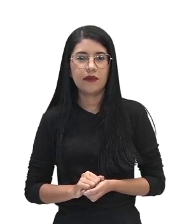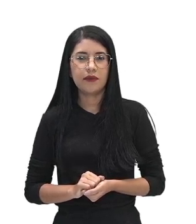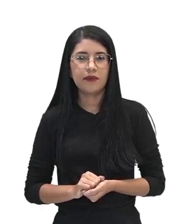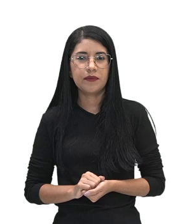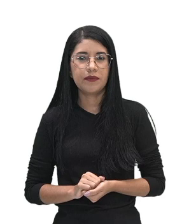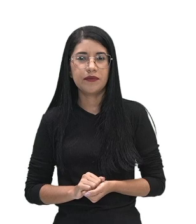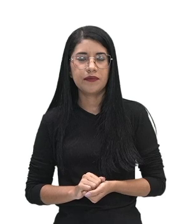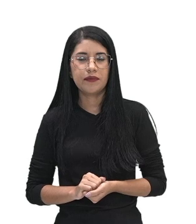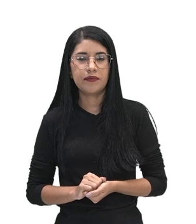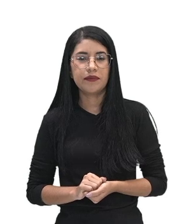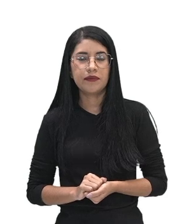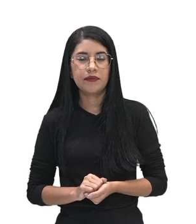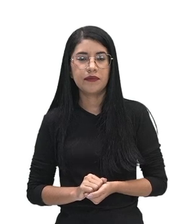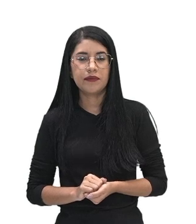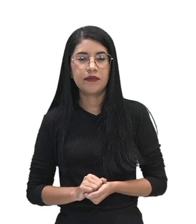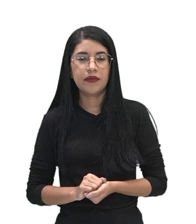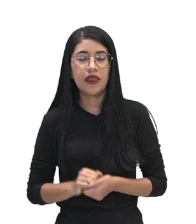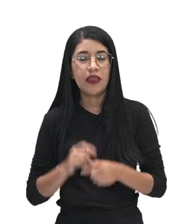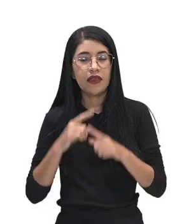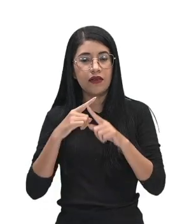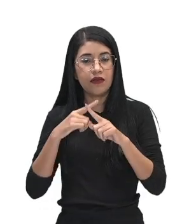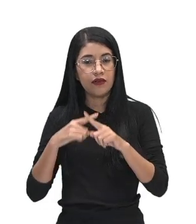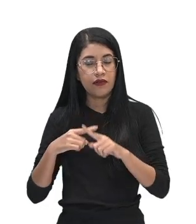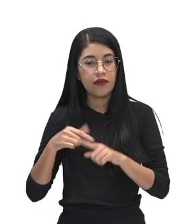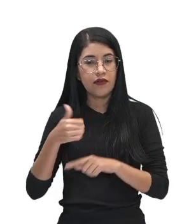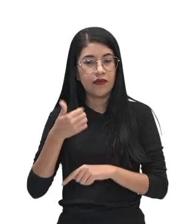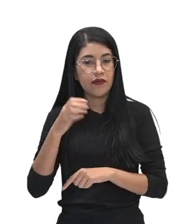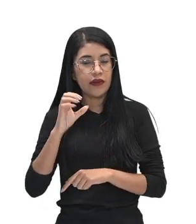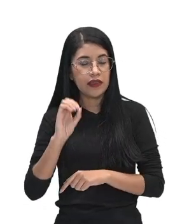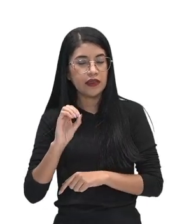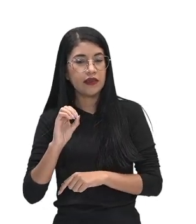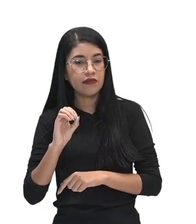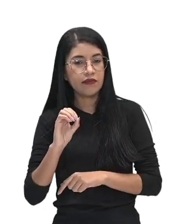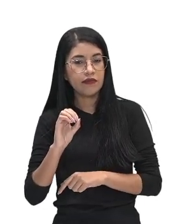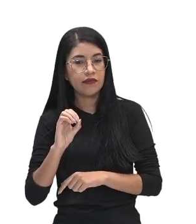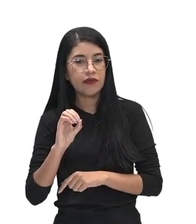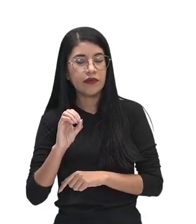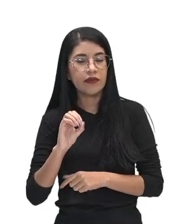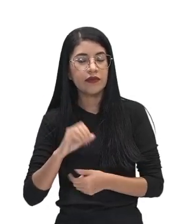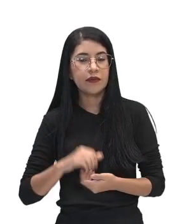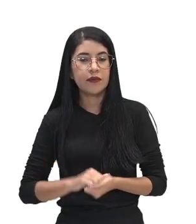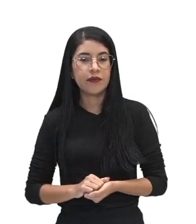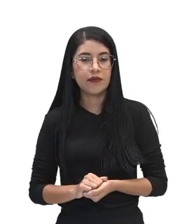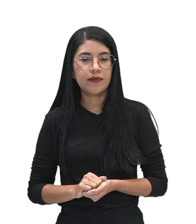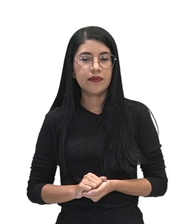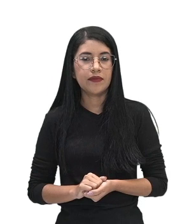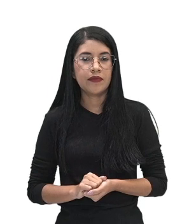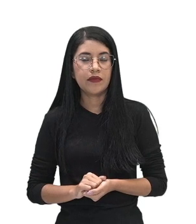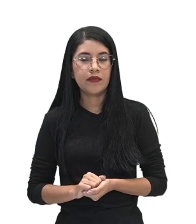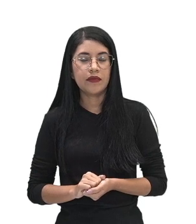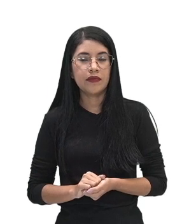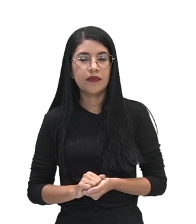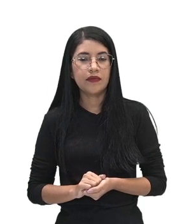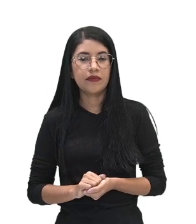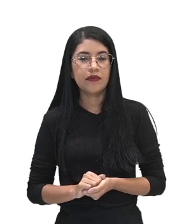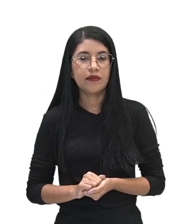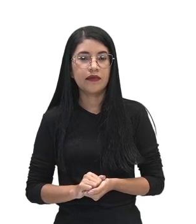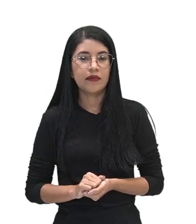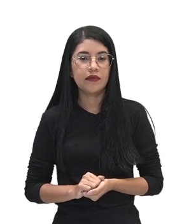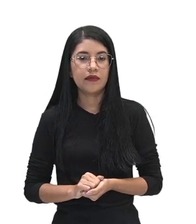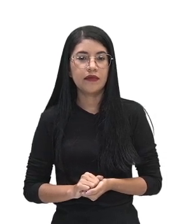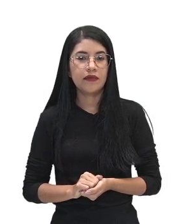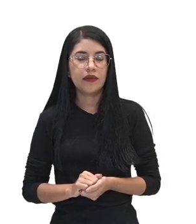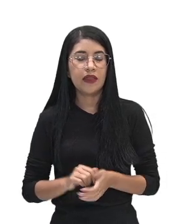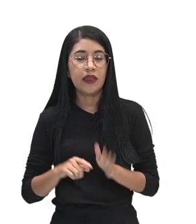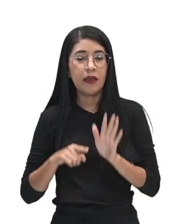Isso aqui, vezes 10, conserva a base, diminui os expoentes, vai dar